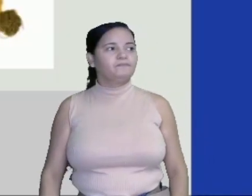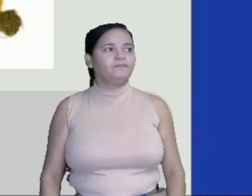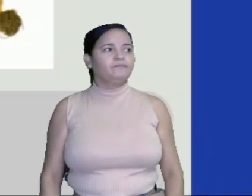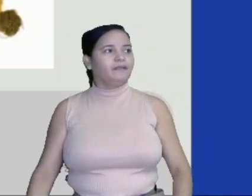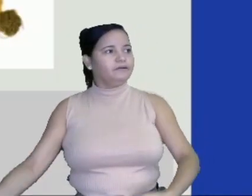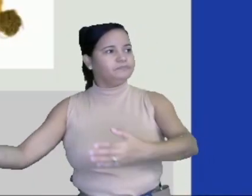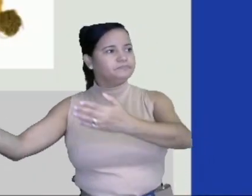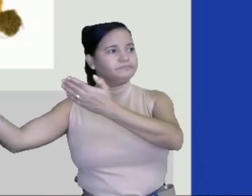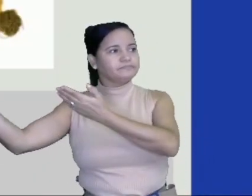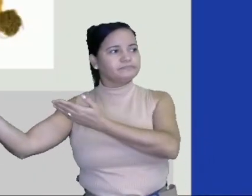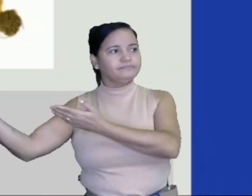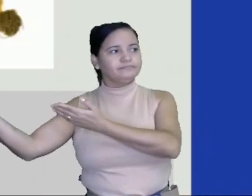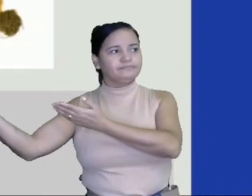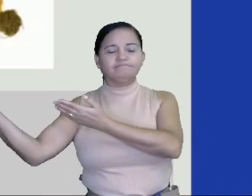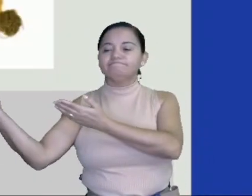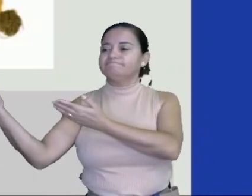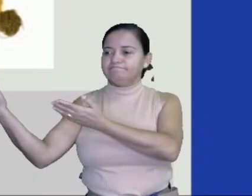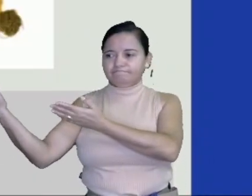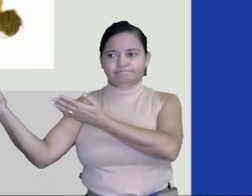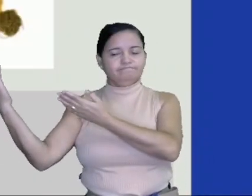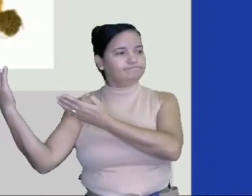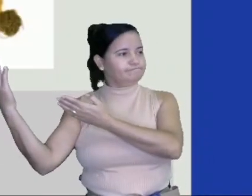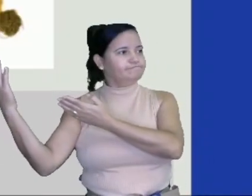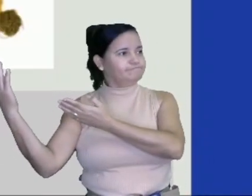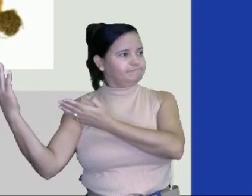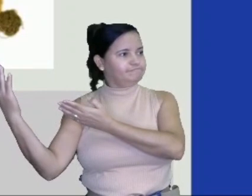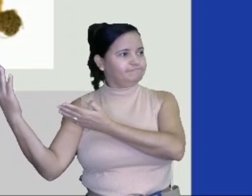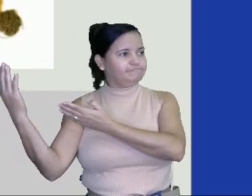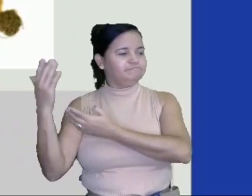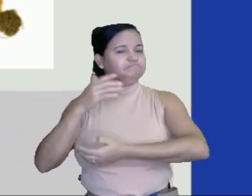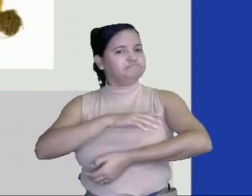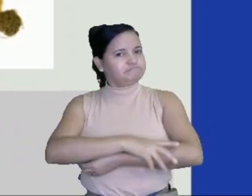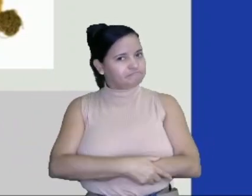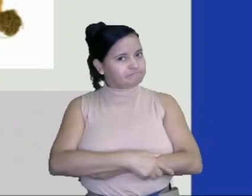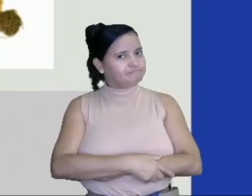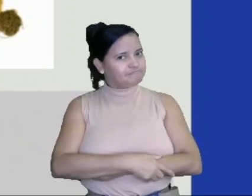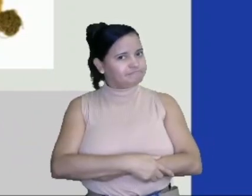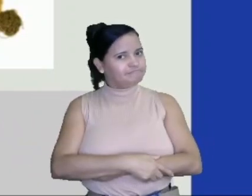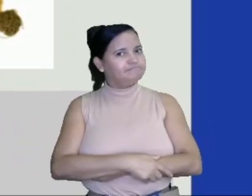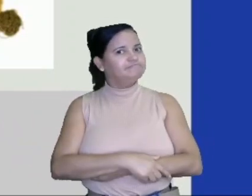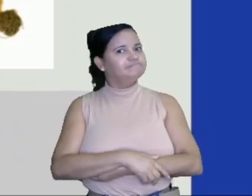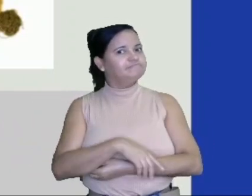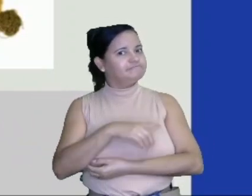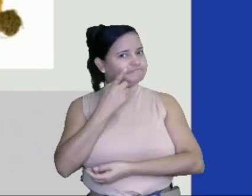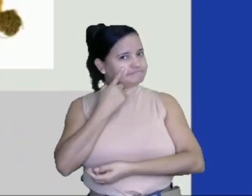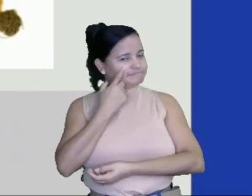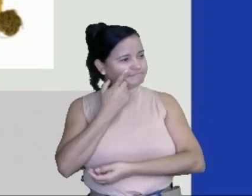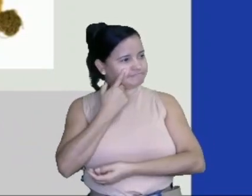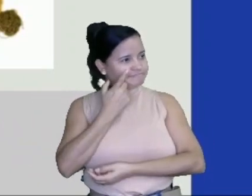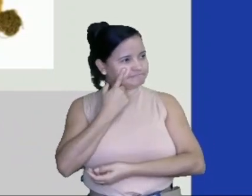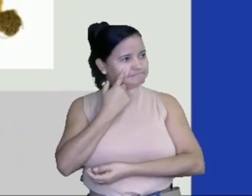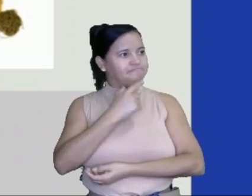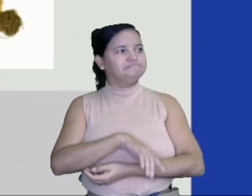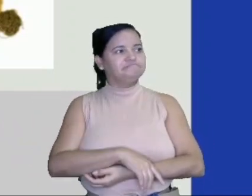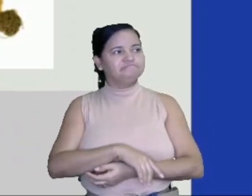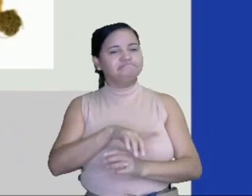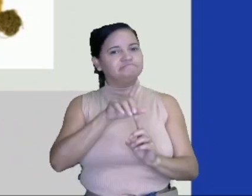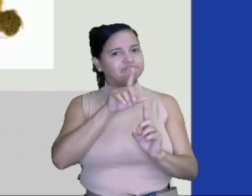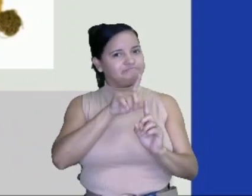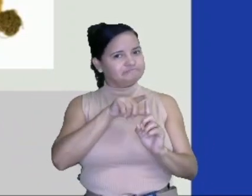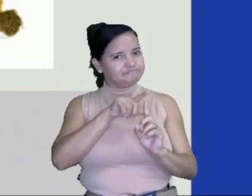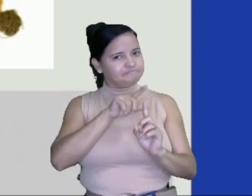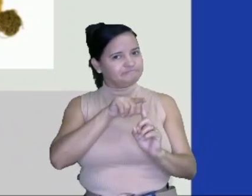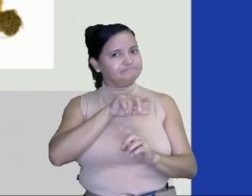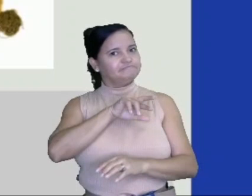Os alimentos são divididos de acordo com a função que eles têm no organismo. Então, cada tipo de alimento, ele